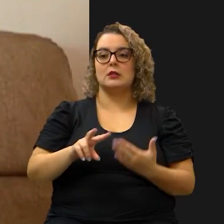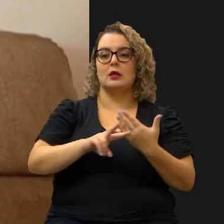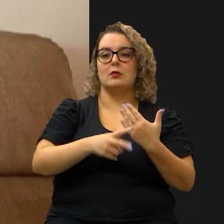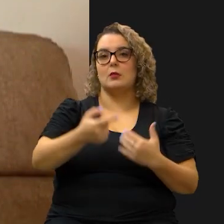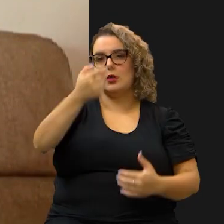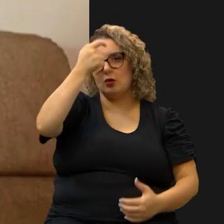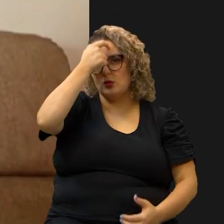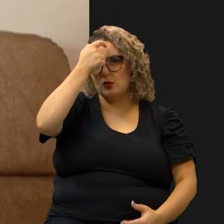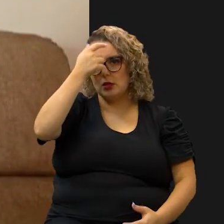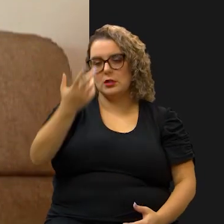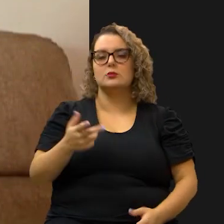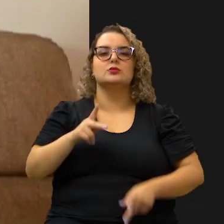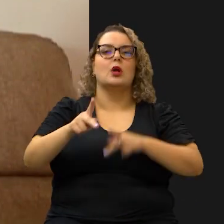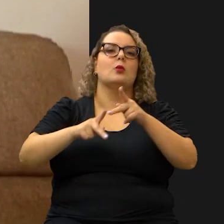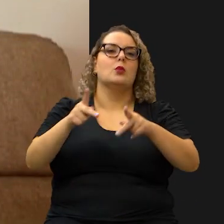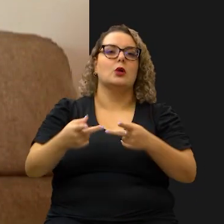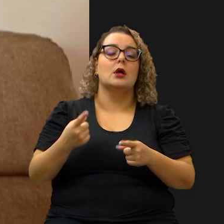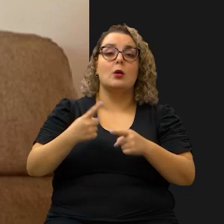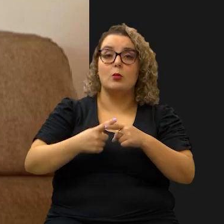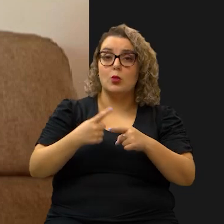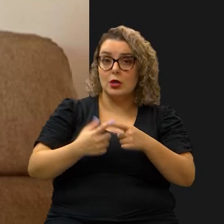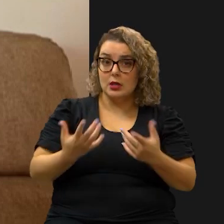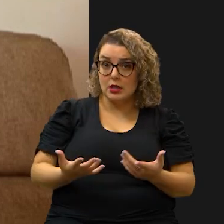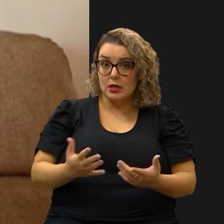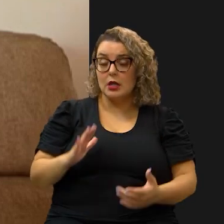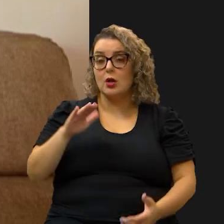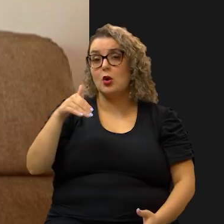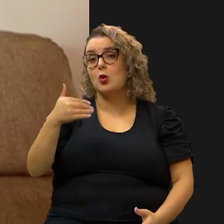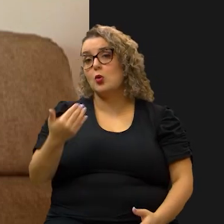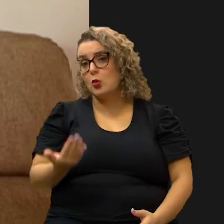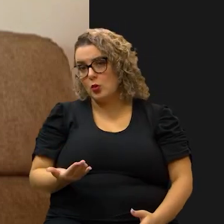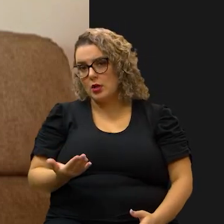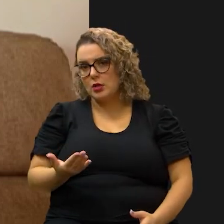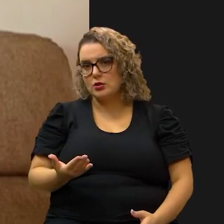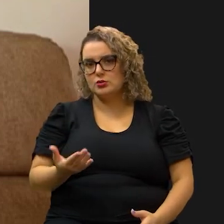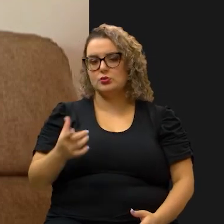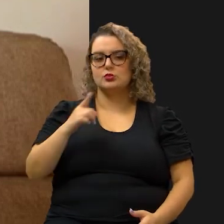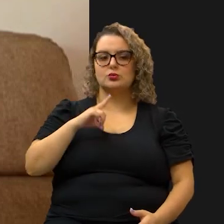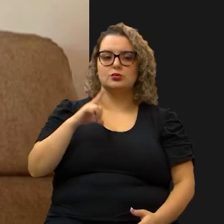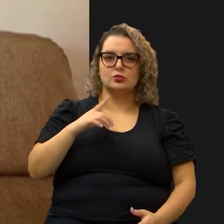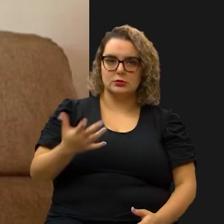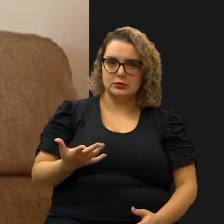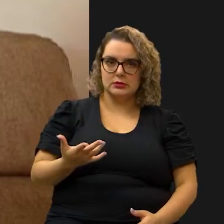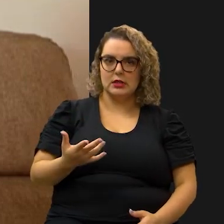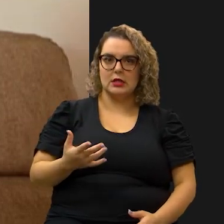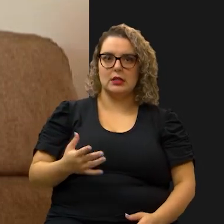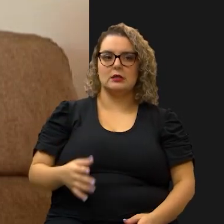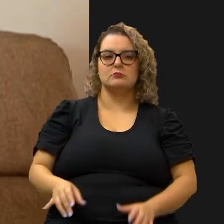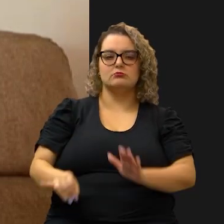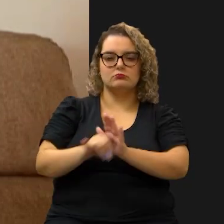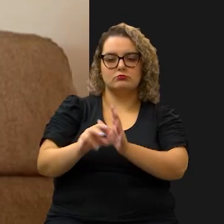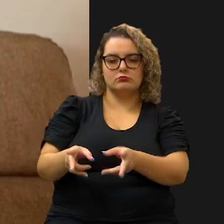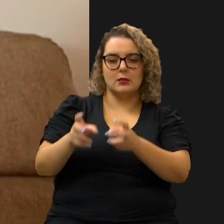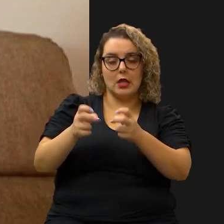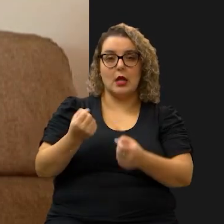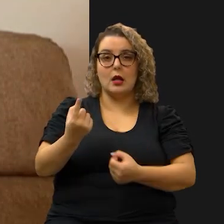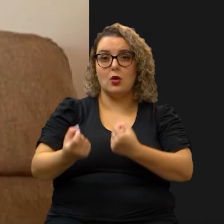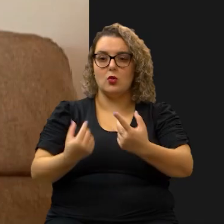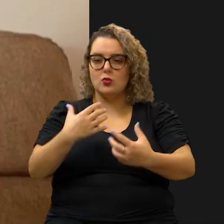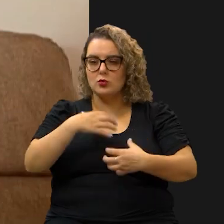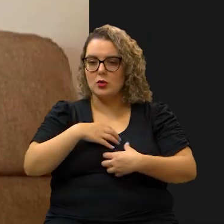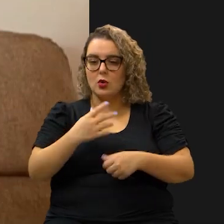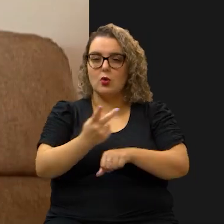que com isso trouxe uma conscientização da população, porque a partir do momento que você começa a identificar